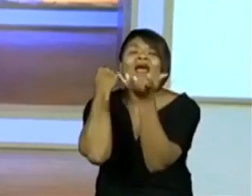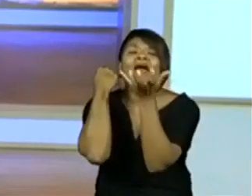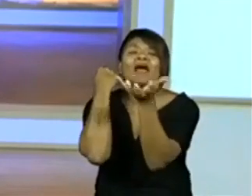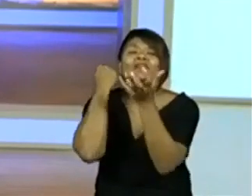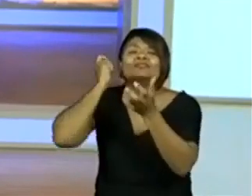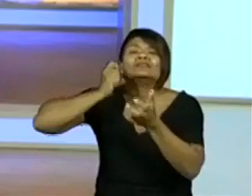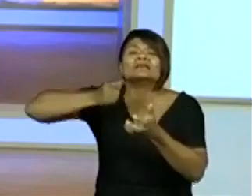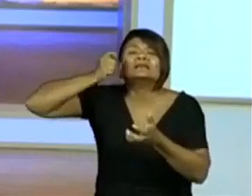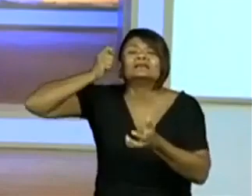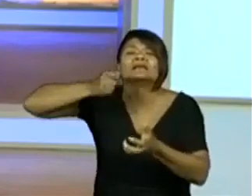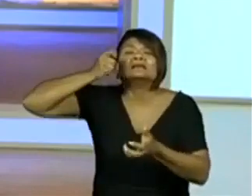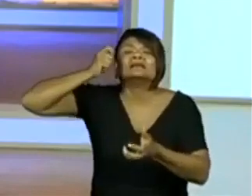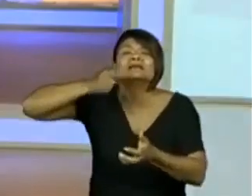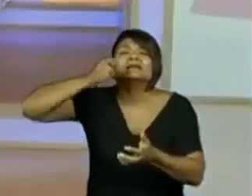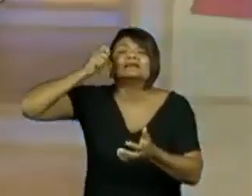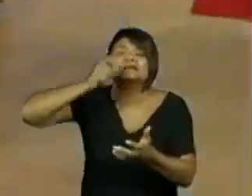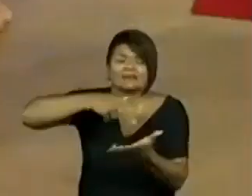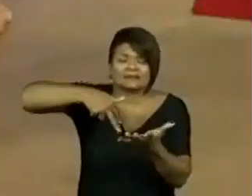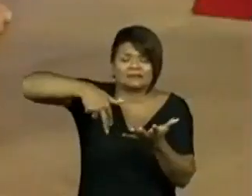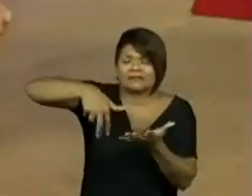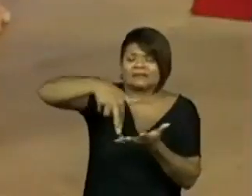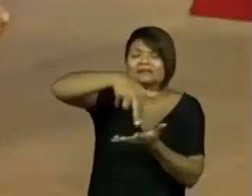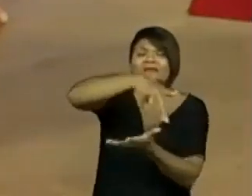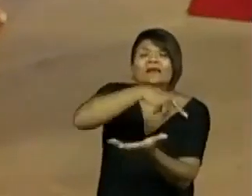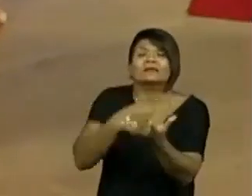dançar o inteiro da vida.